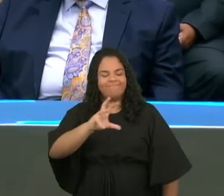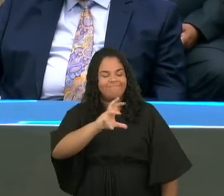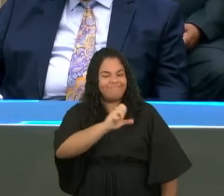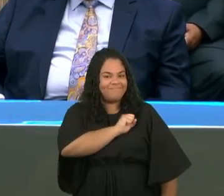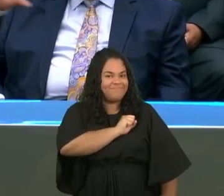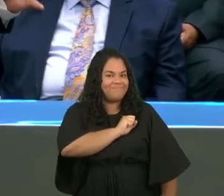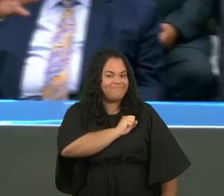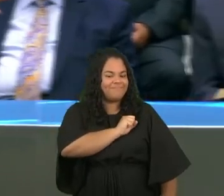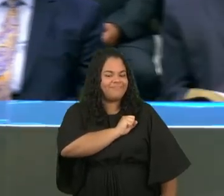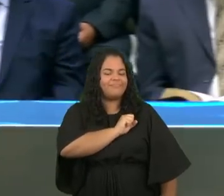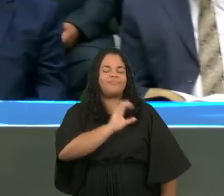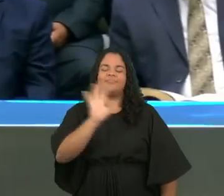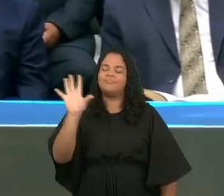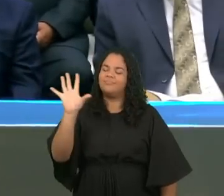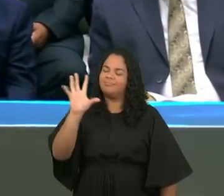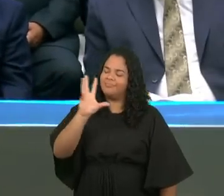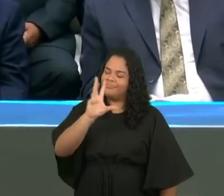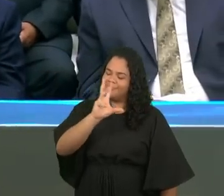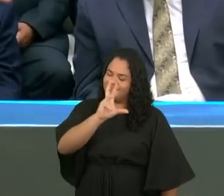Amor.